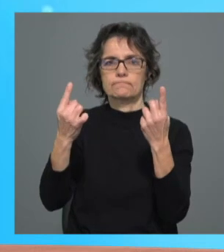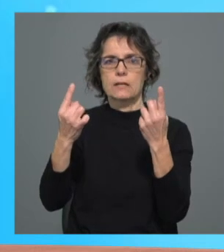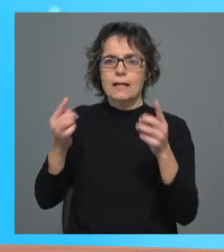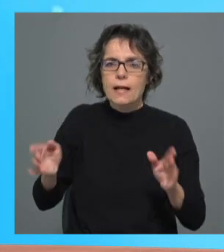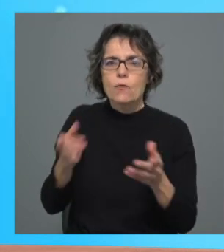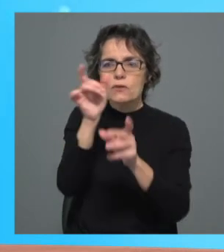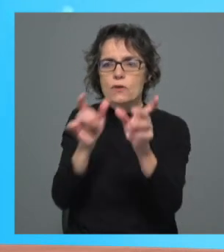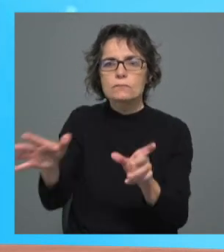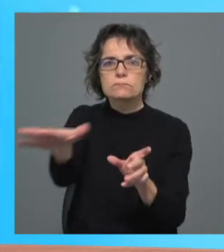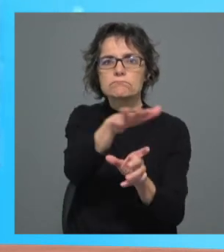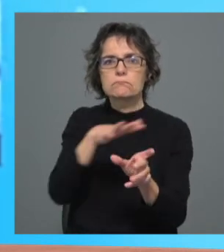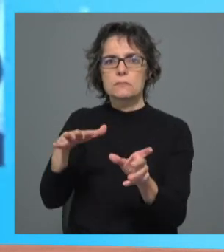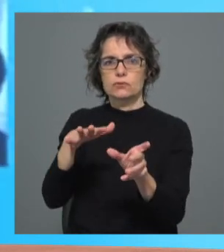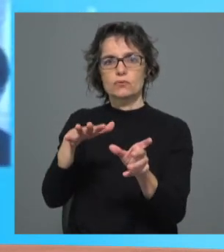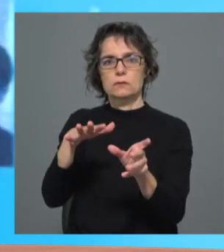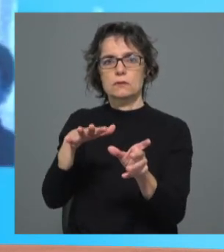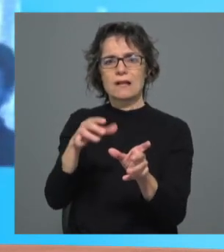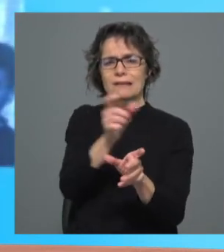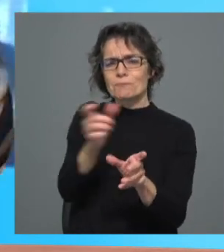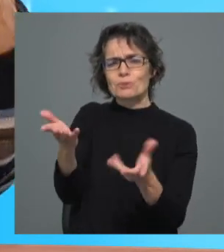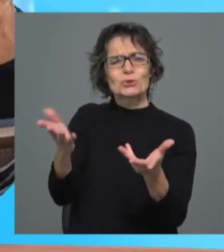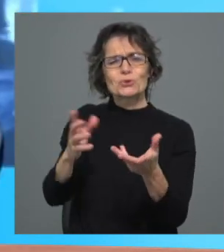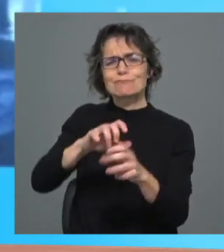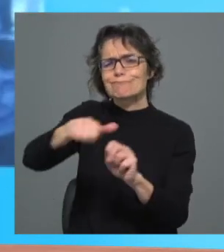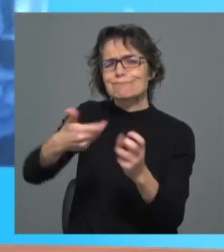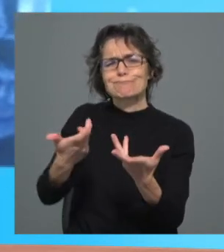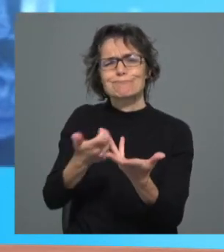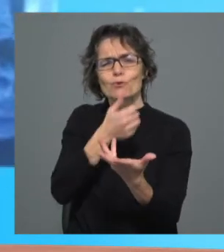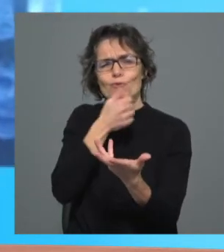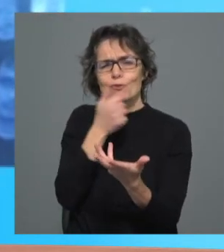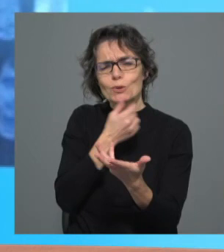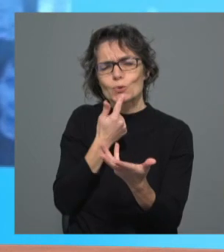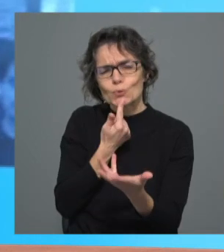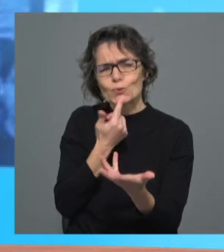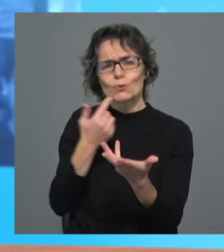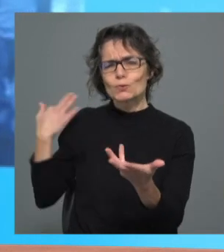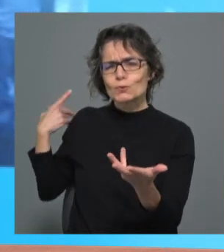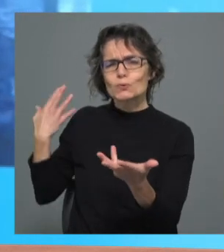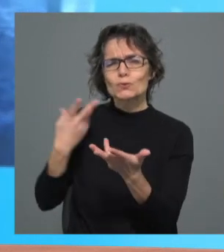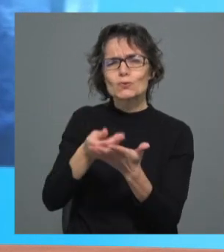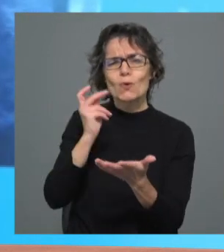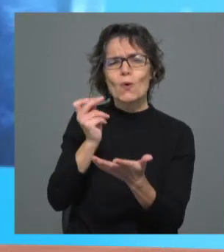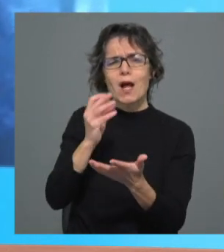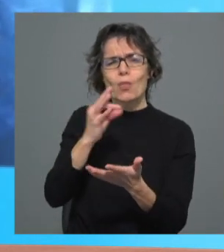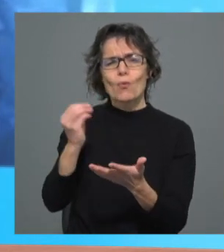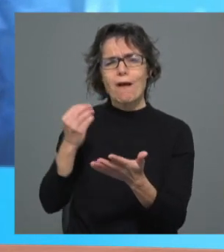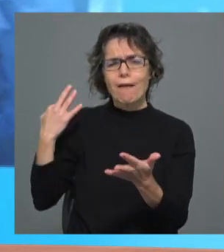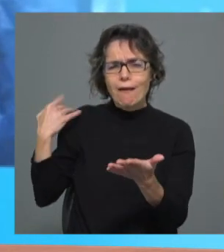encorajar o povo tão sofrido, sobretudo nos últimos 40 anos, quando